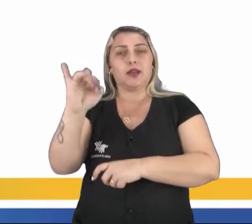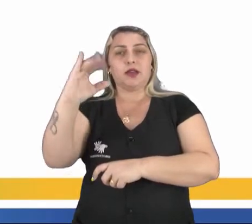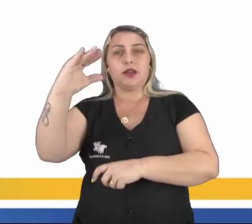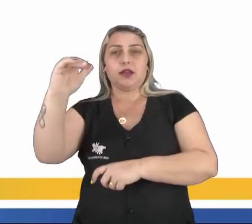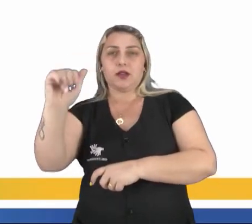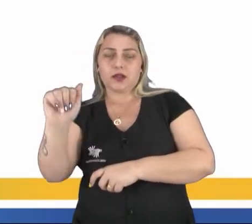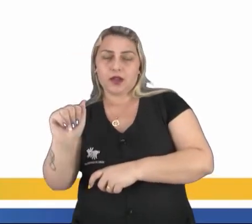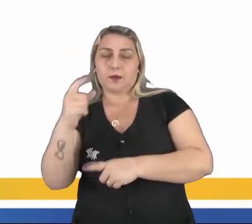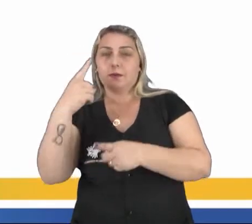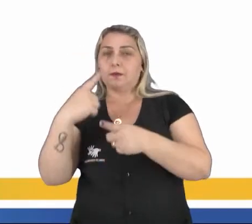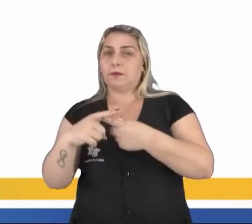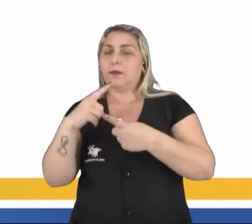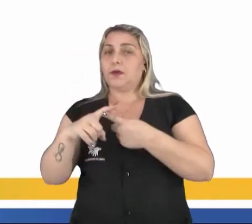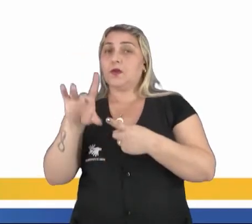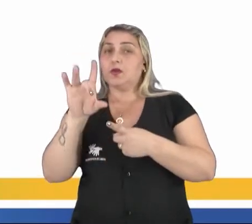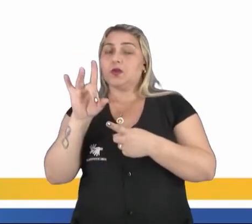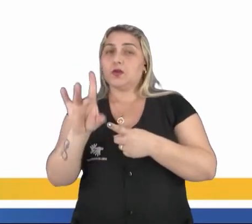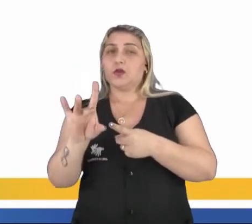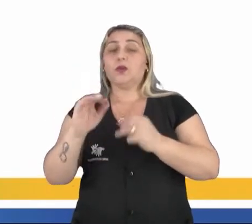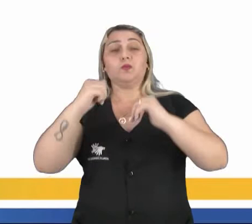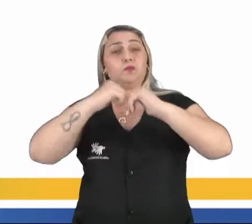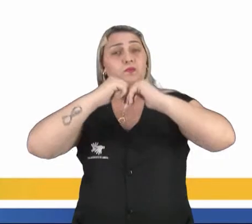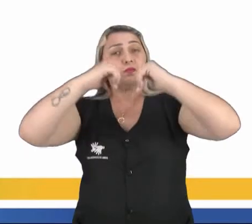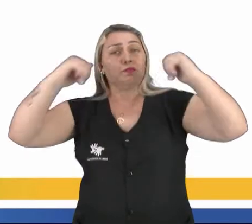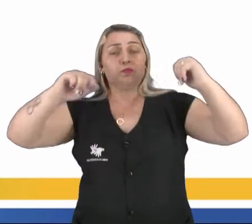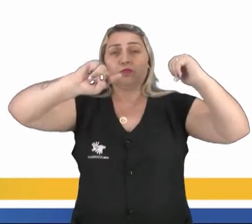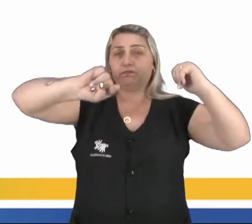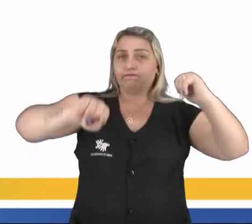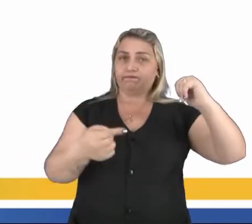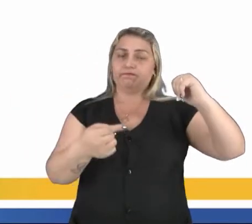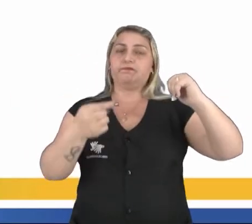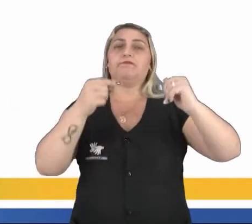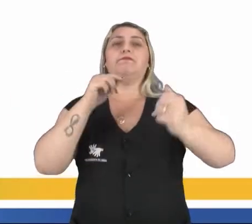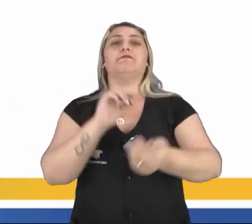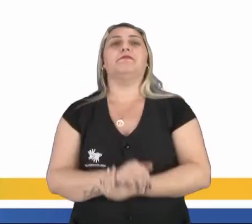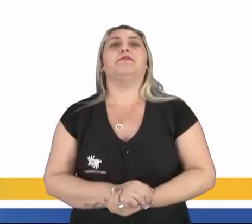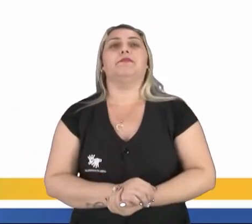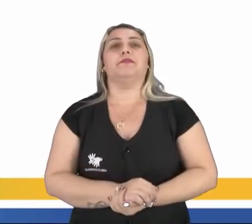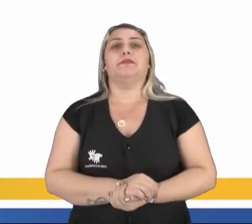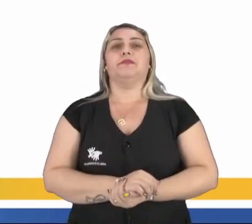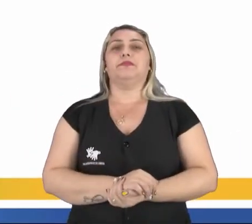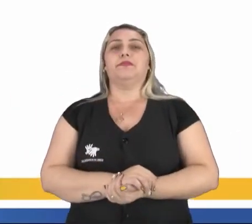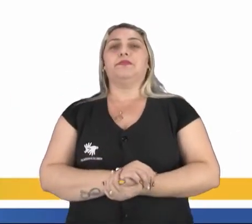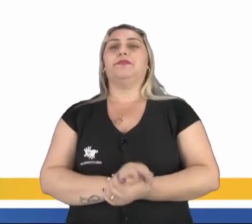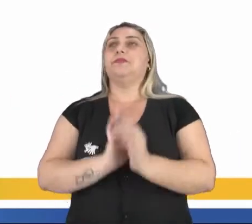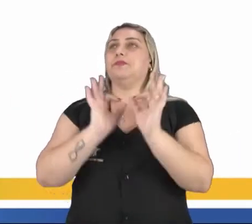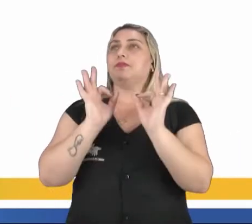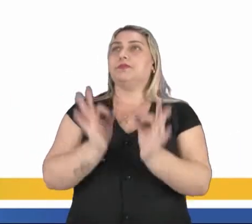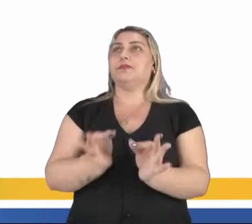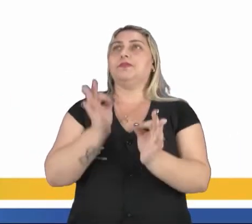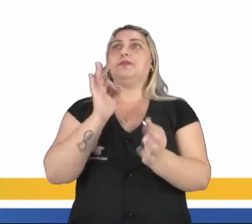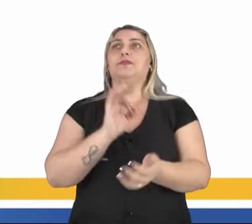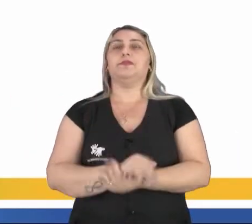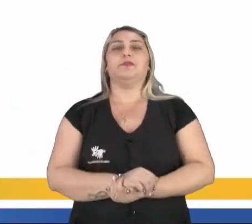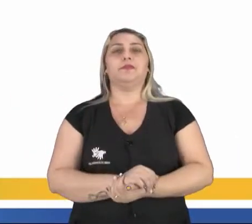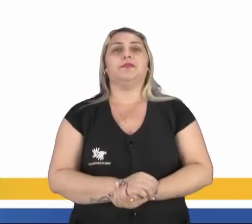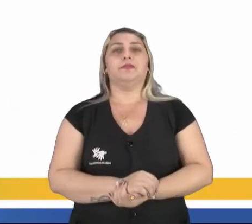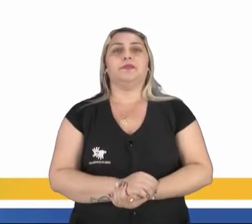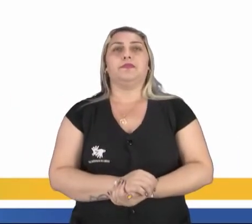ali elas são apenas orações justapostas, ligadas ali por meio de uma vírgula. Tá certo, pessoal?